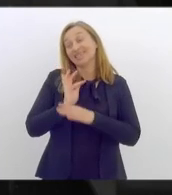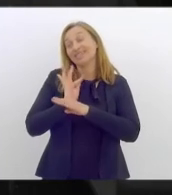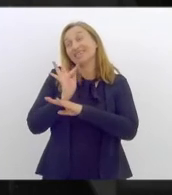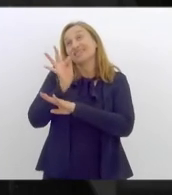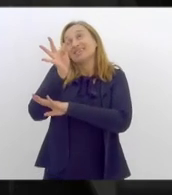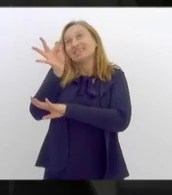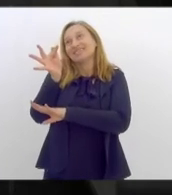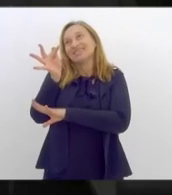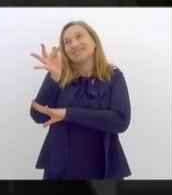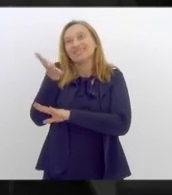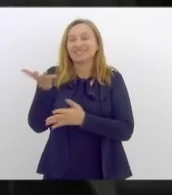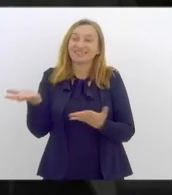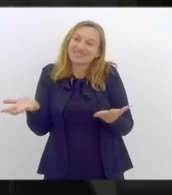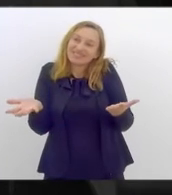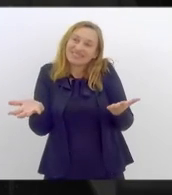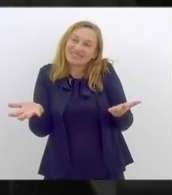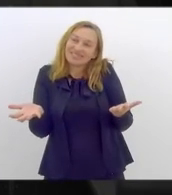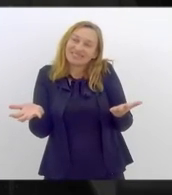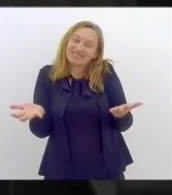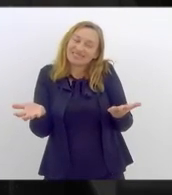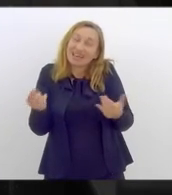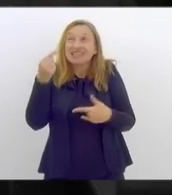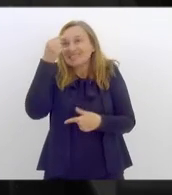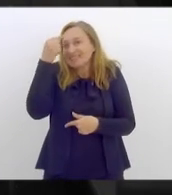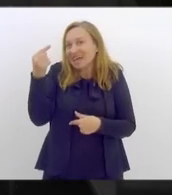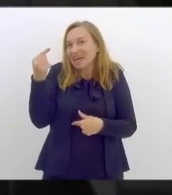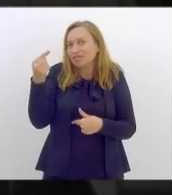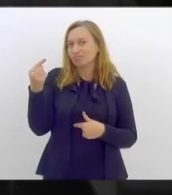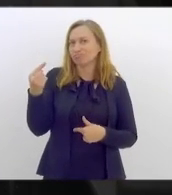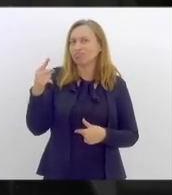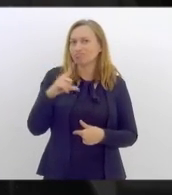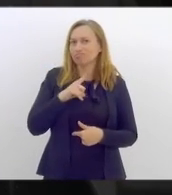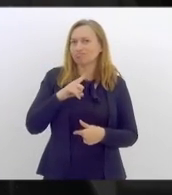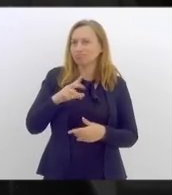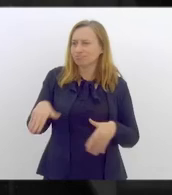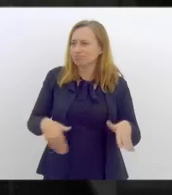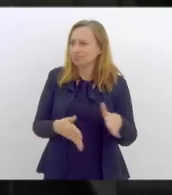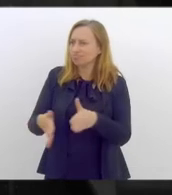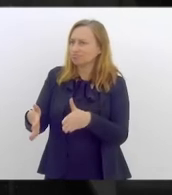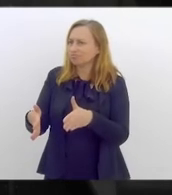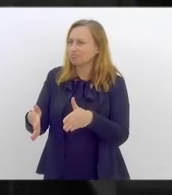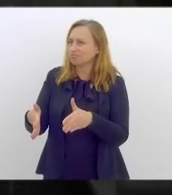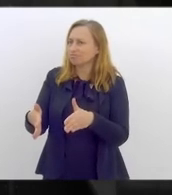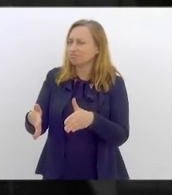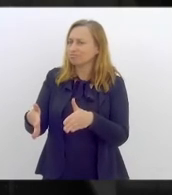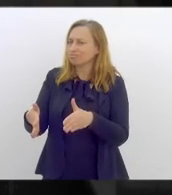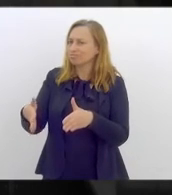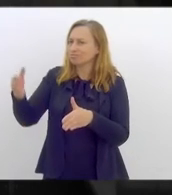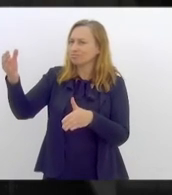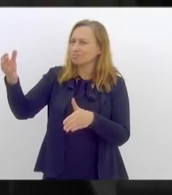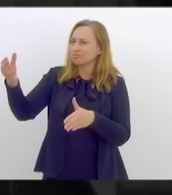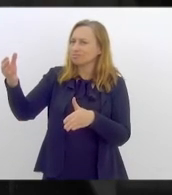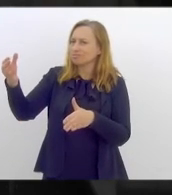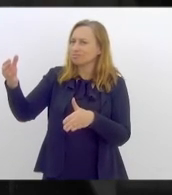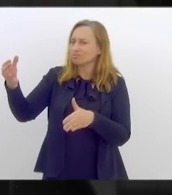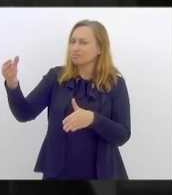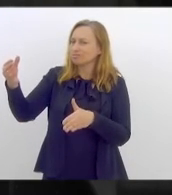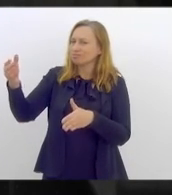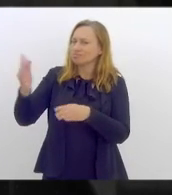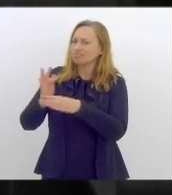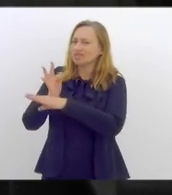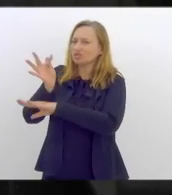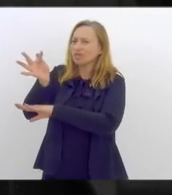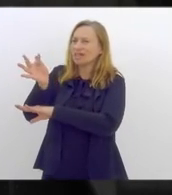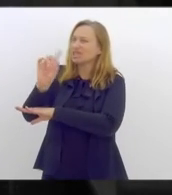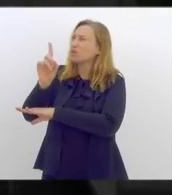a esperança enfim a ideia de que há uma luz né não uma luz divina não é mas é uma luz em tempo de esperança de um